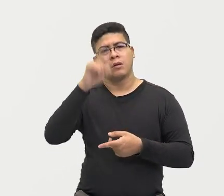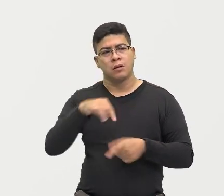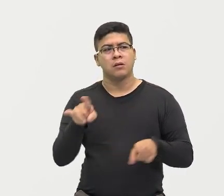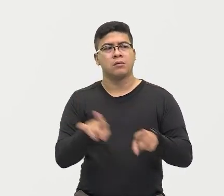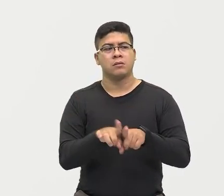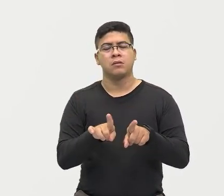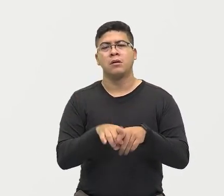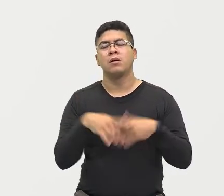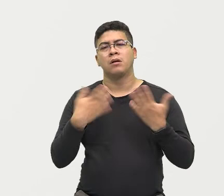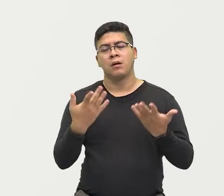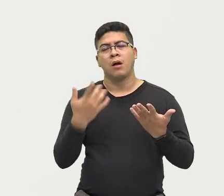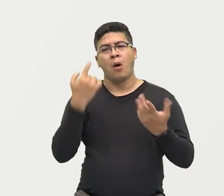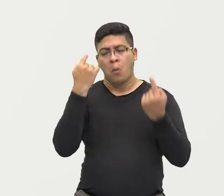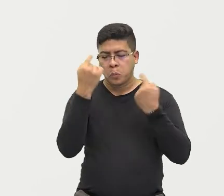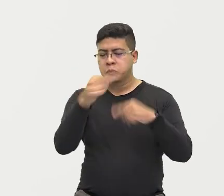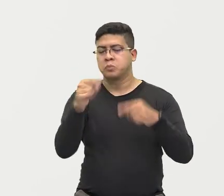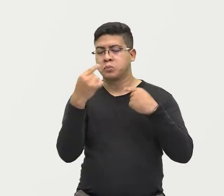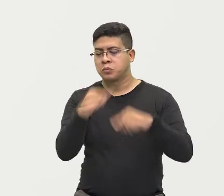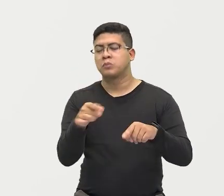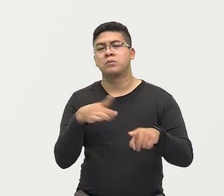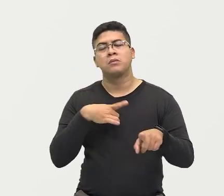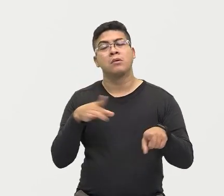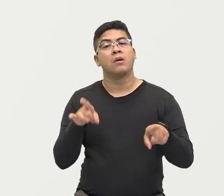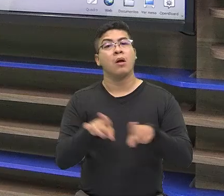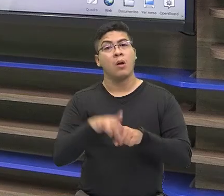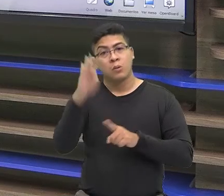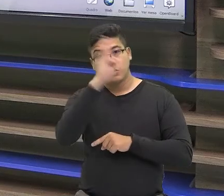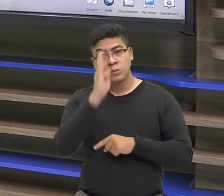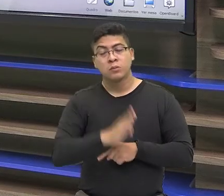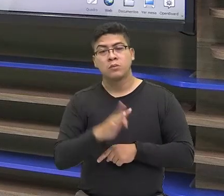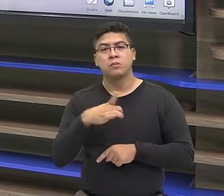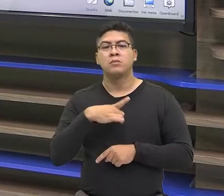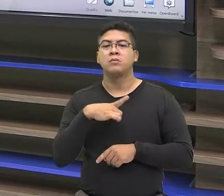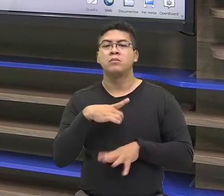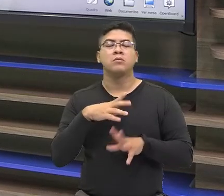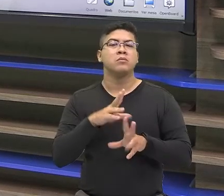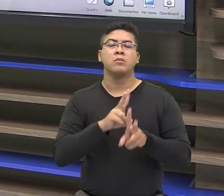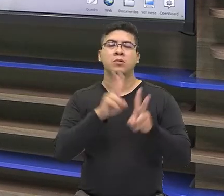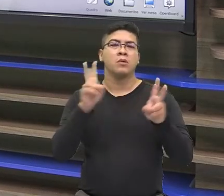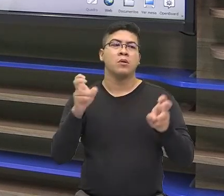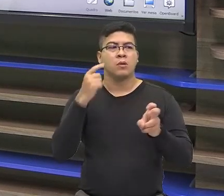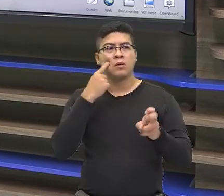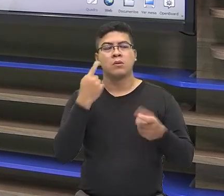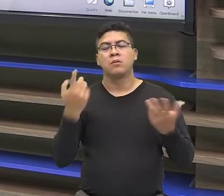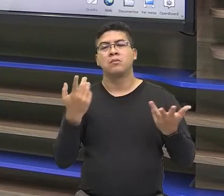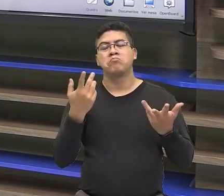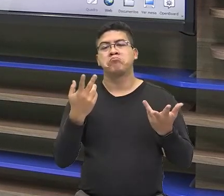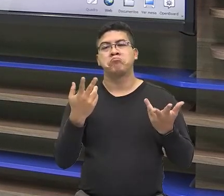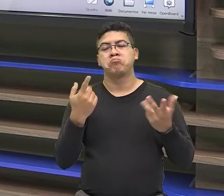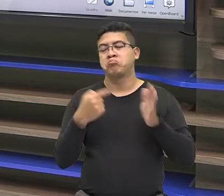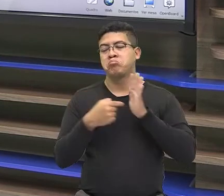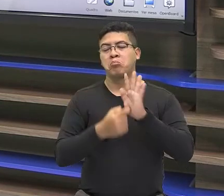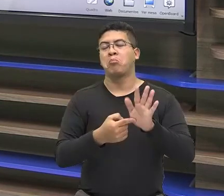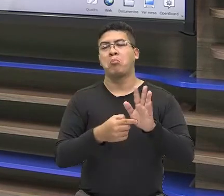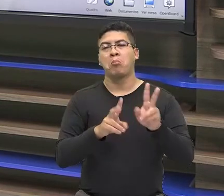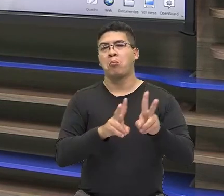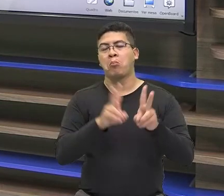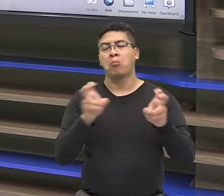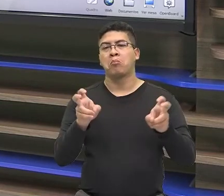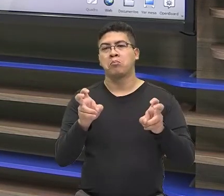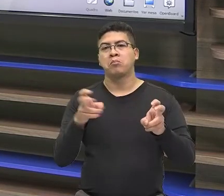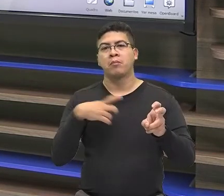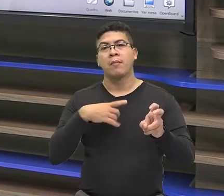nessas críticas que ele faz ao povo brasileiro, a figuras como, através ali das figuras como